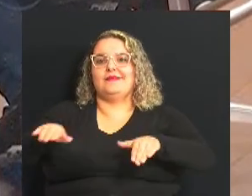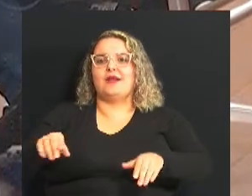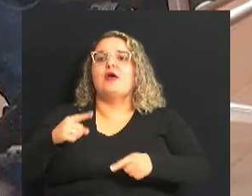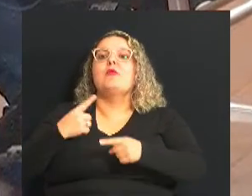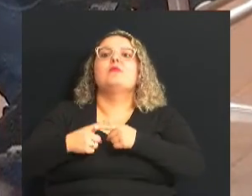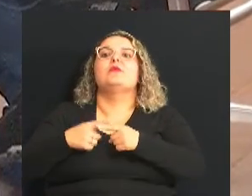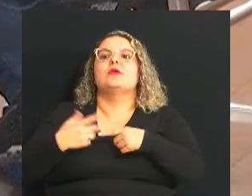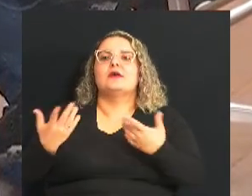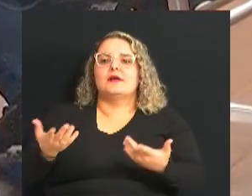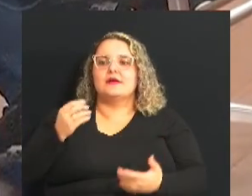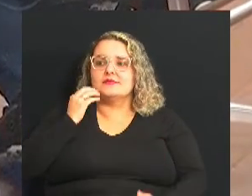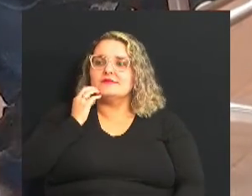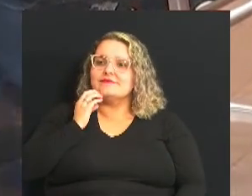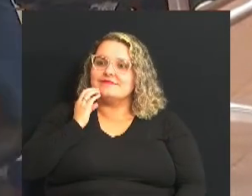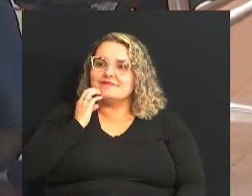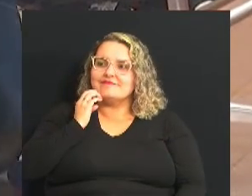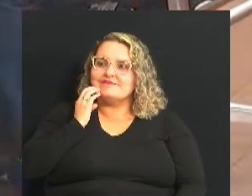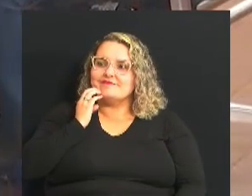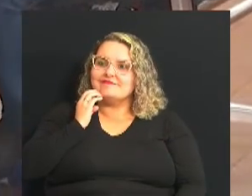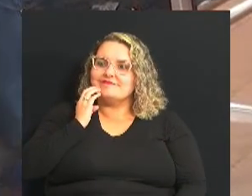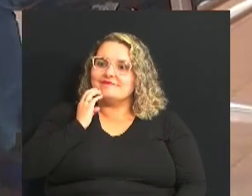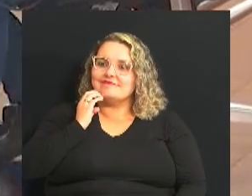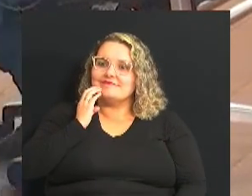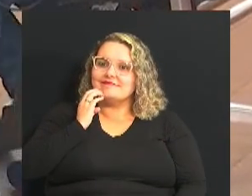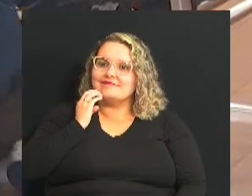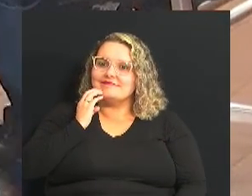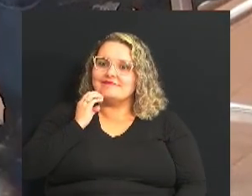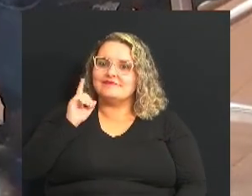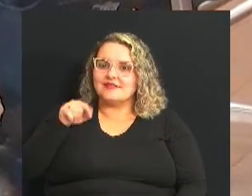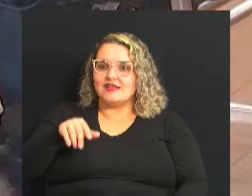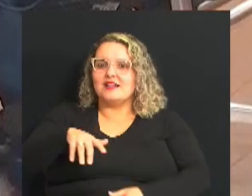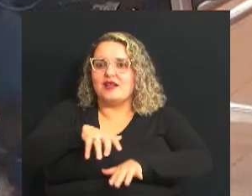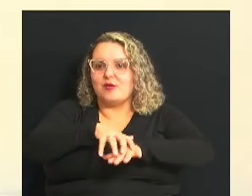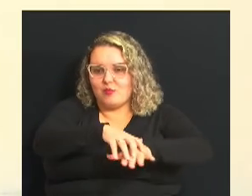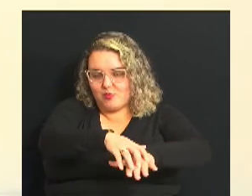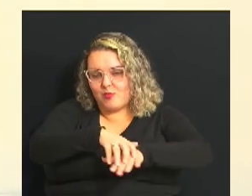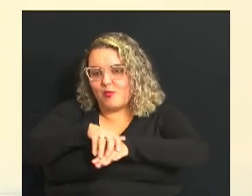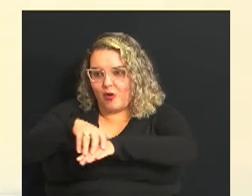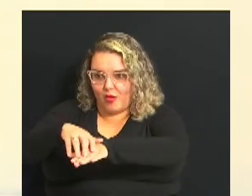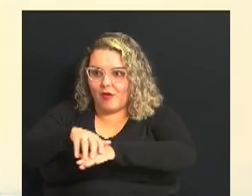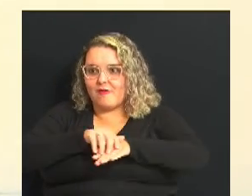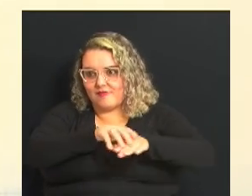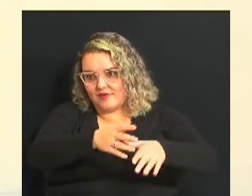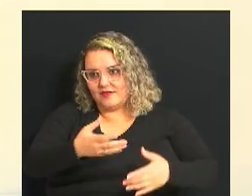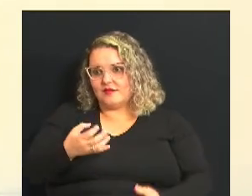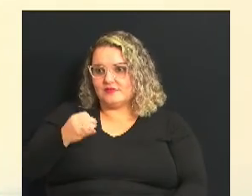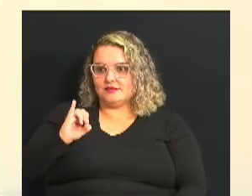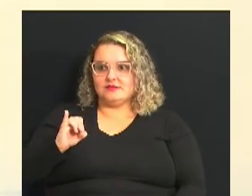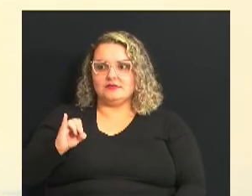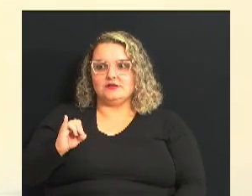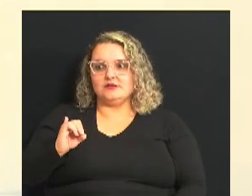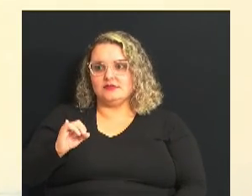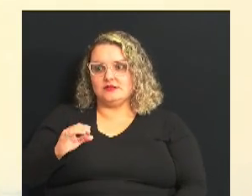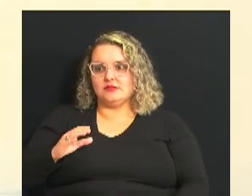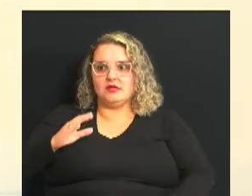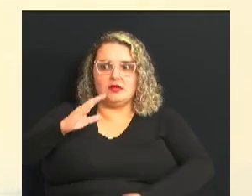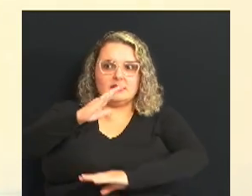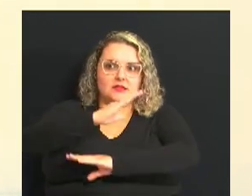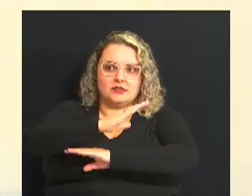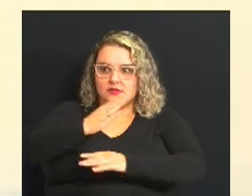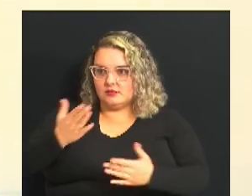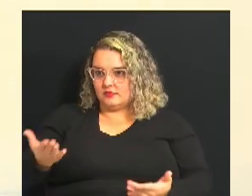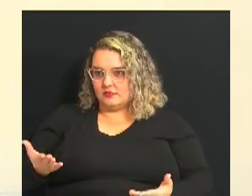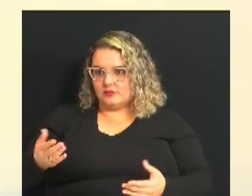data center container. Ele é móvel, então se por uma aventura a Câmara mudar